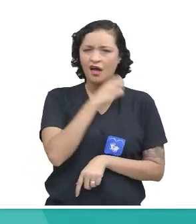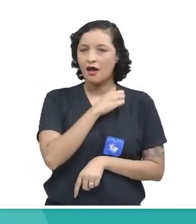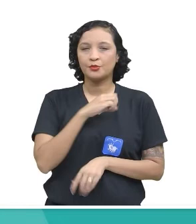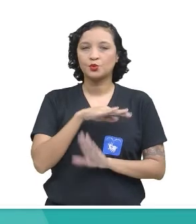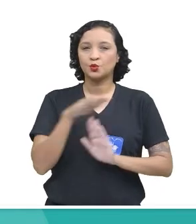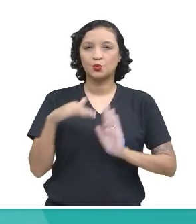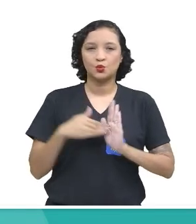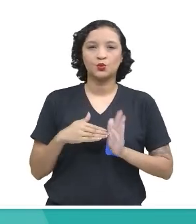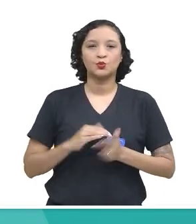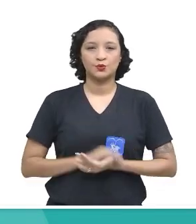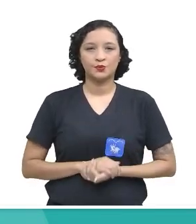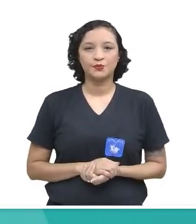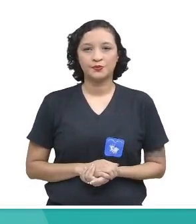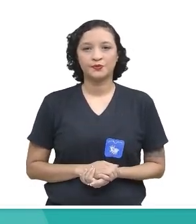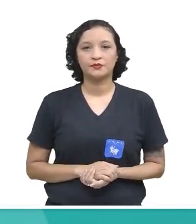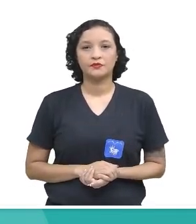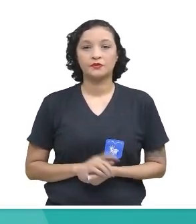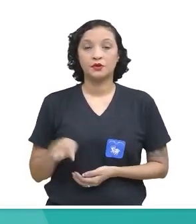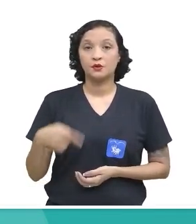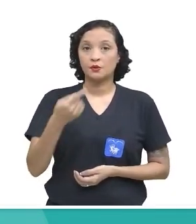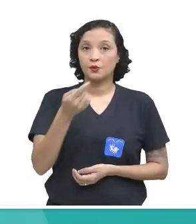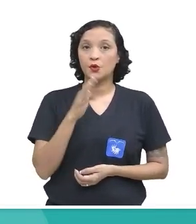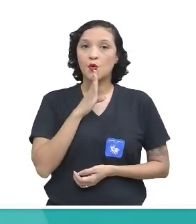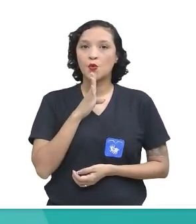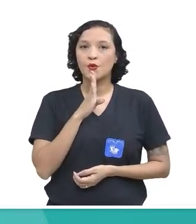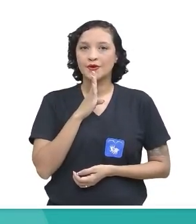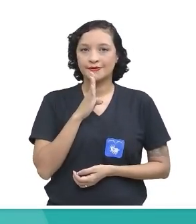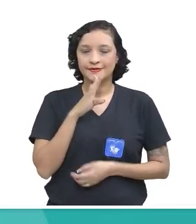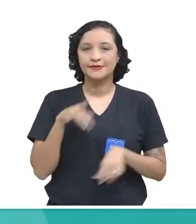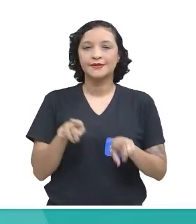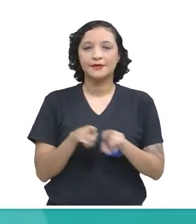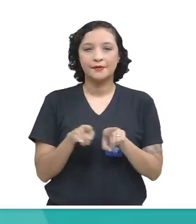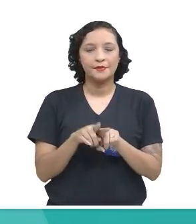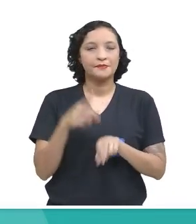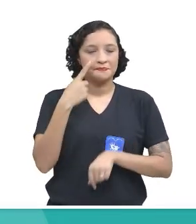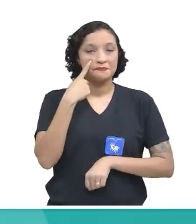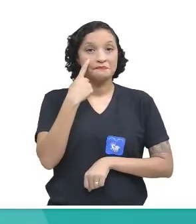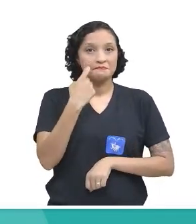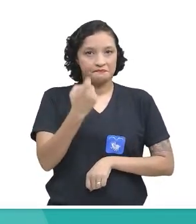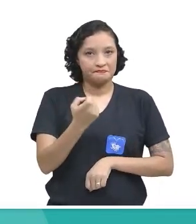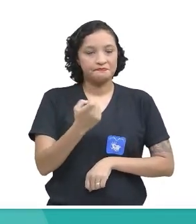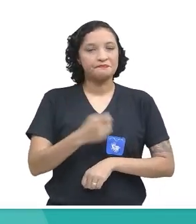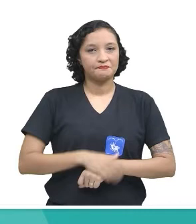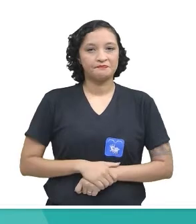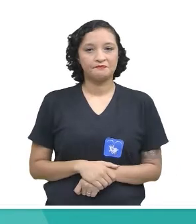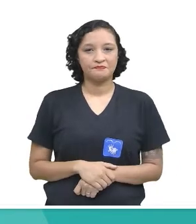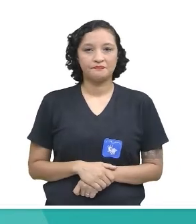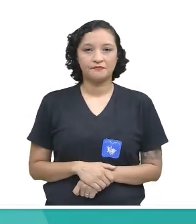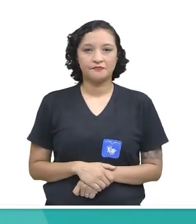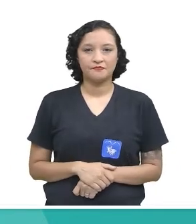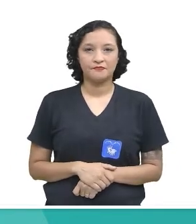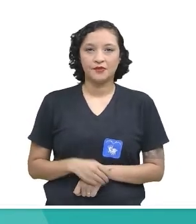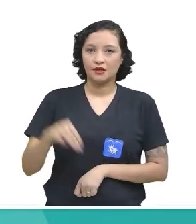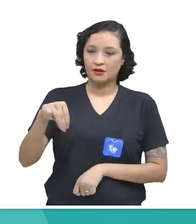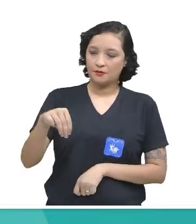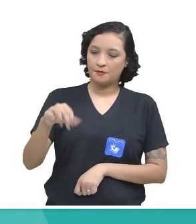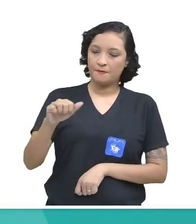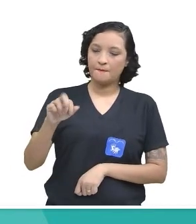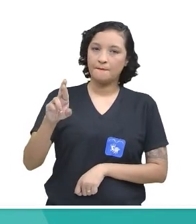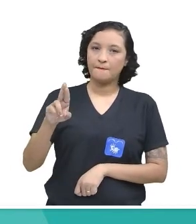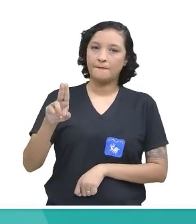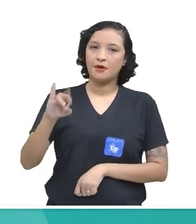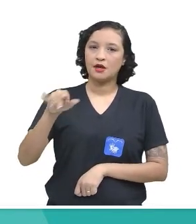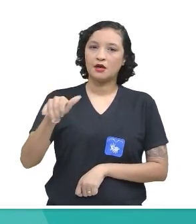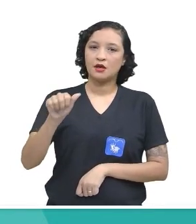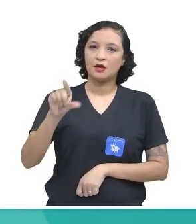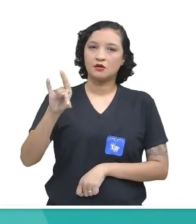Vamos prosseguir, vamos conhecer agora uma outra dança também muito interessante, que é a marujada. Vamos lá?